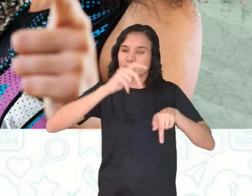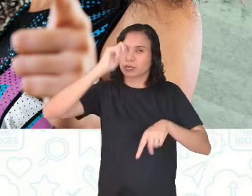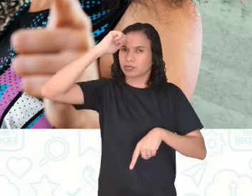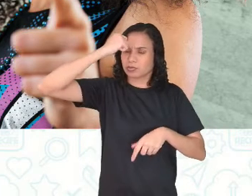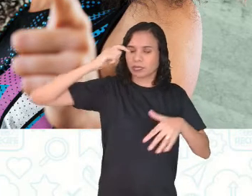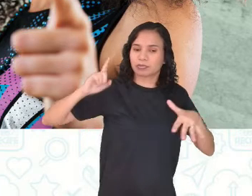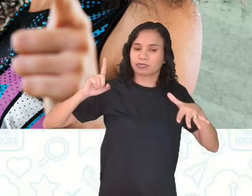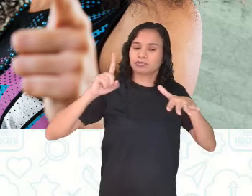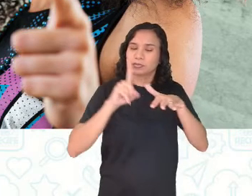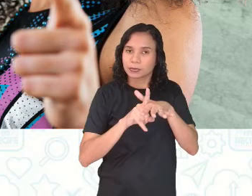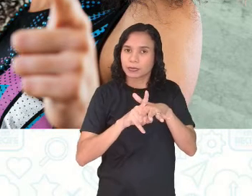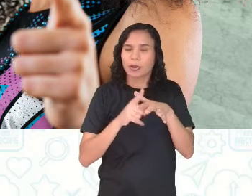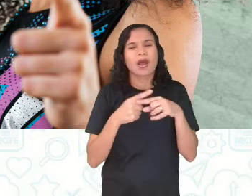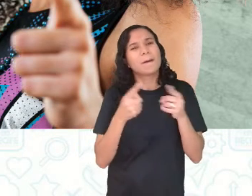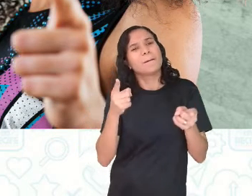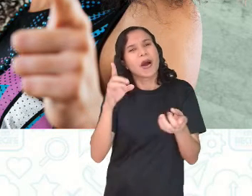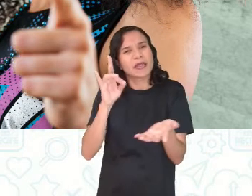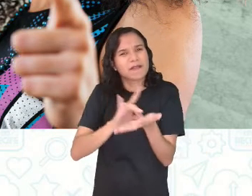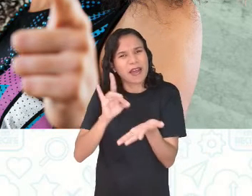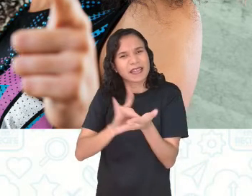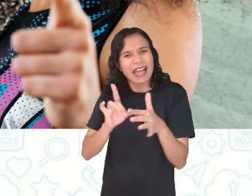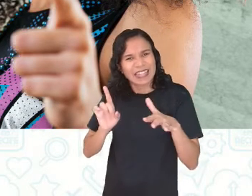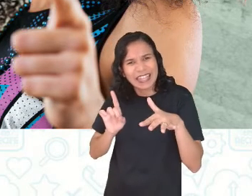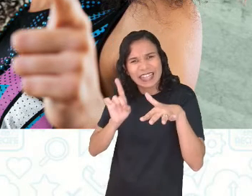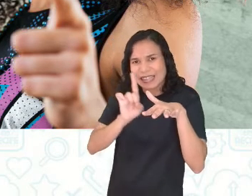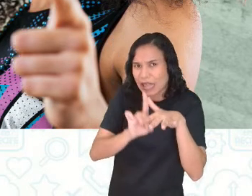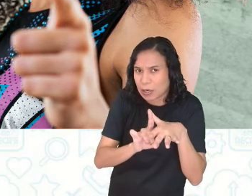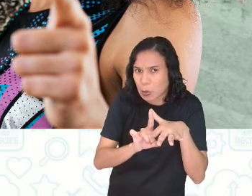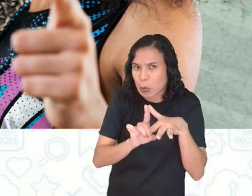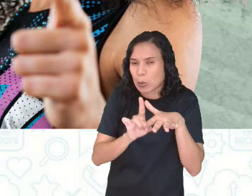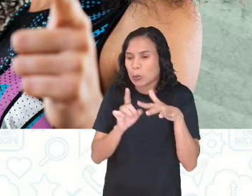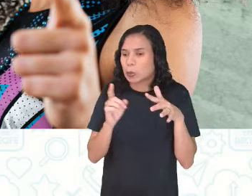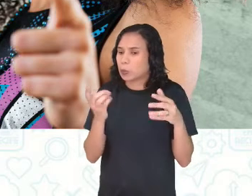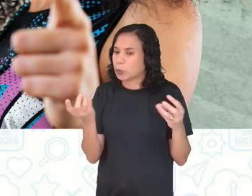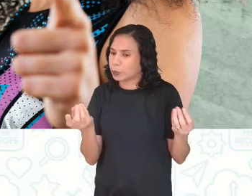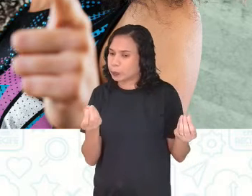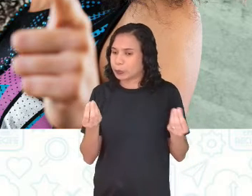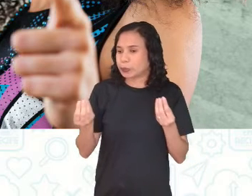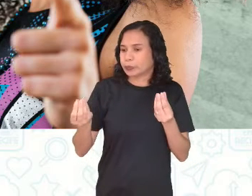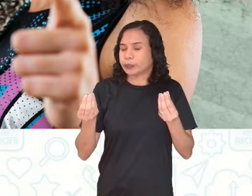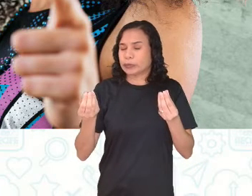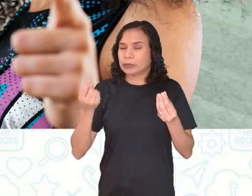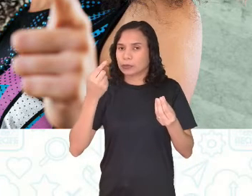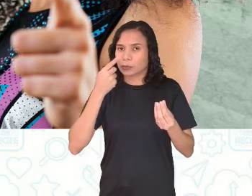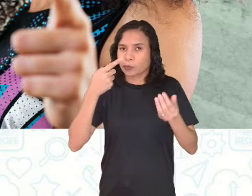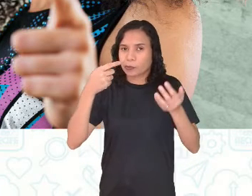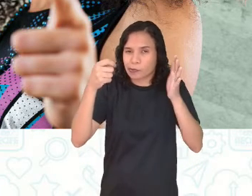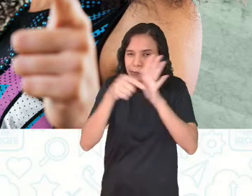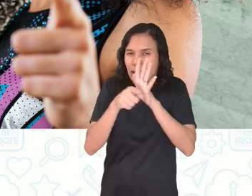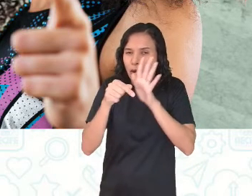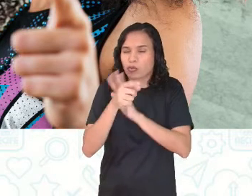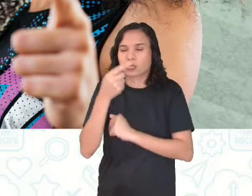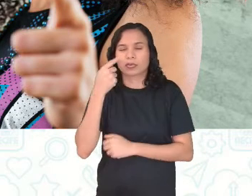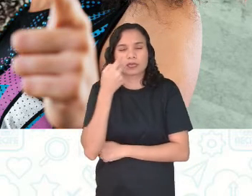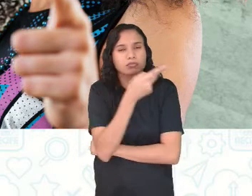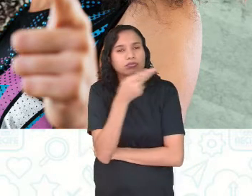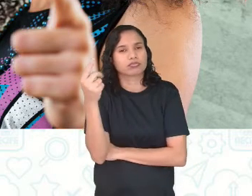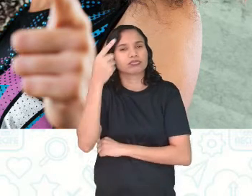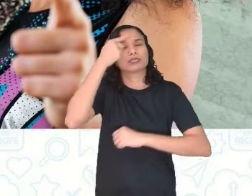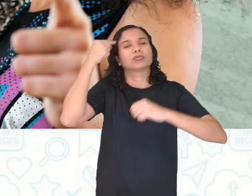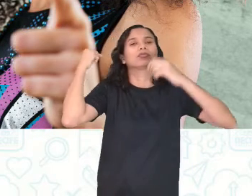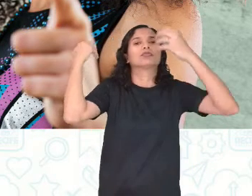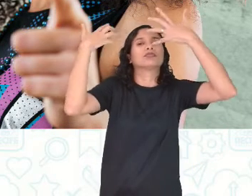foram inseridas. Mas será que foi inserido mesmo? Né? Então, é esse questionamento, essa questão que a gente quer trazer